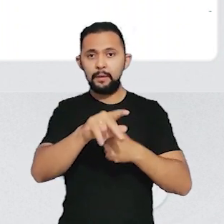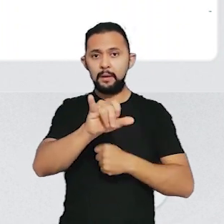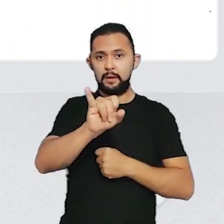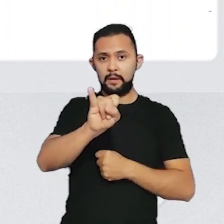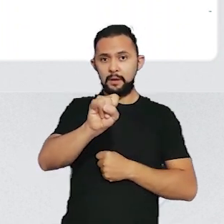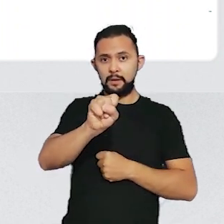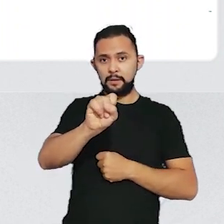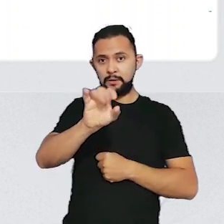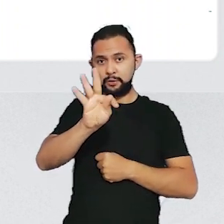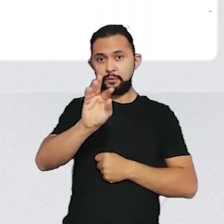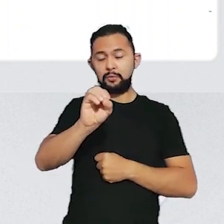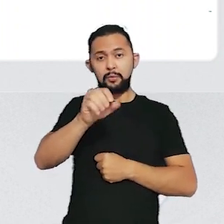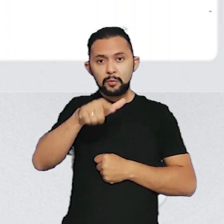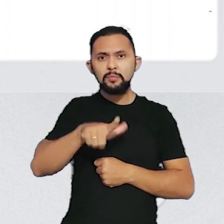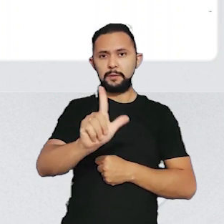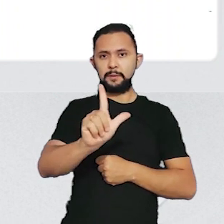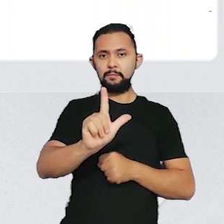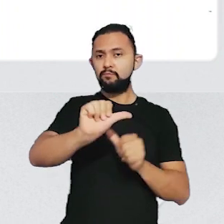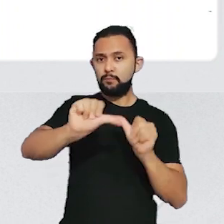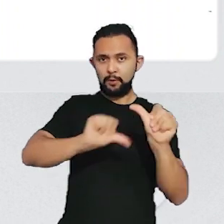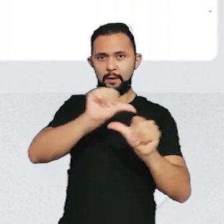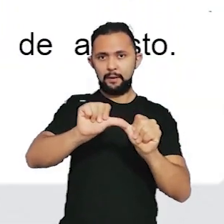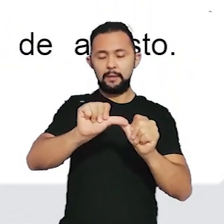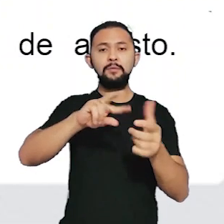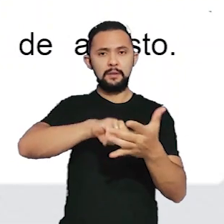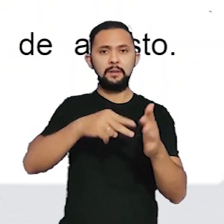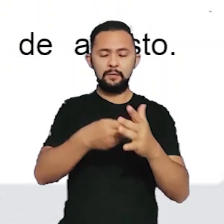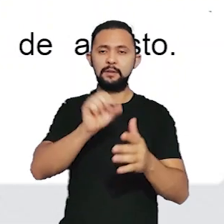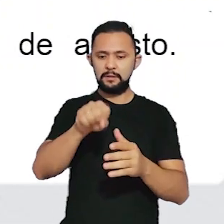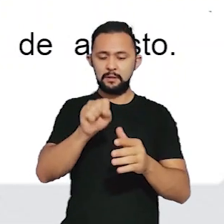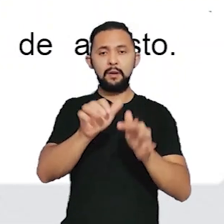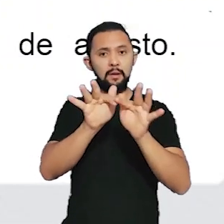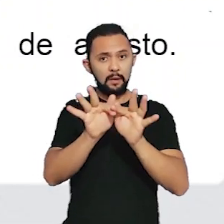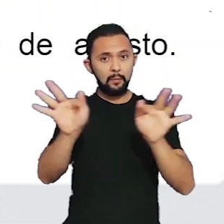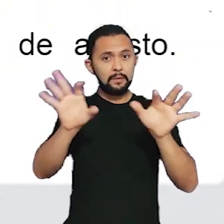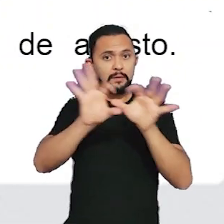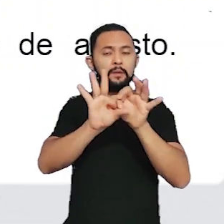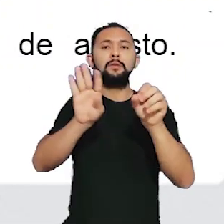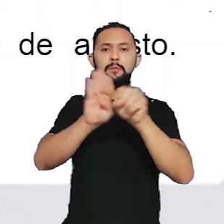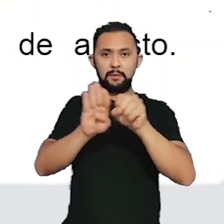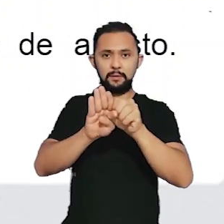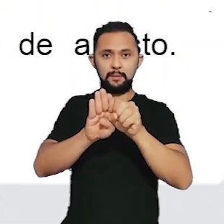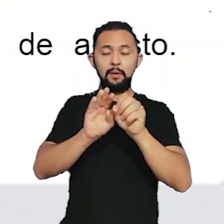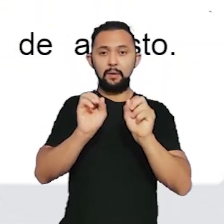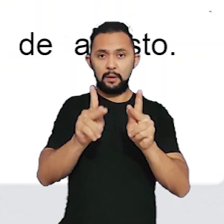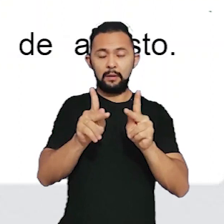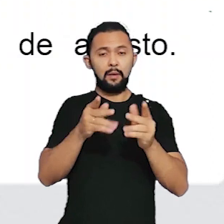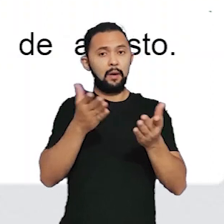significa dizer que aquela oração ela é substantiva. Vamos aí para os exemplos. O que é uma oração